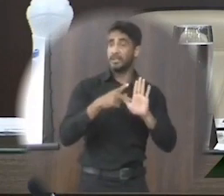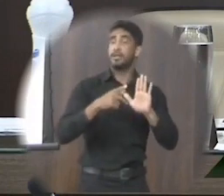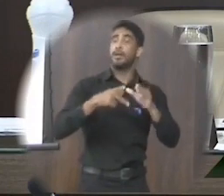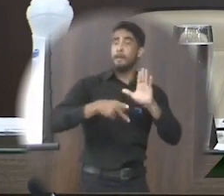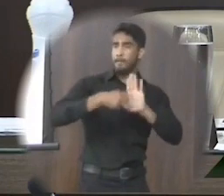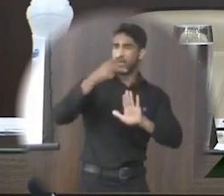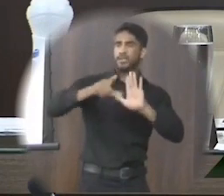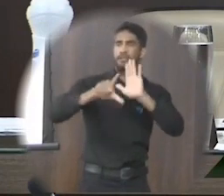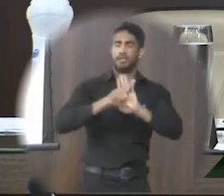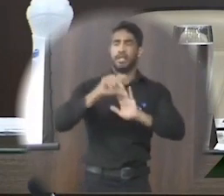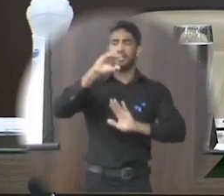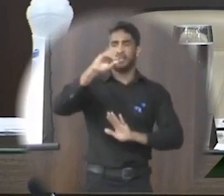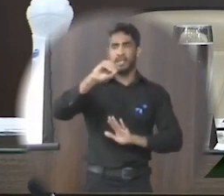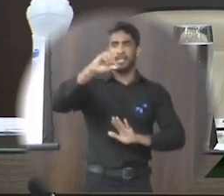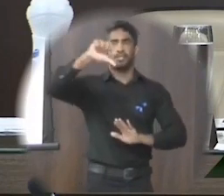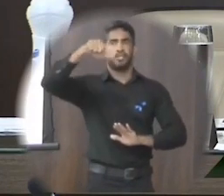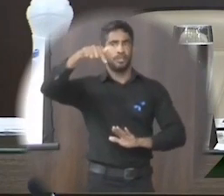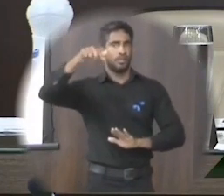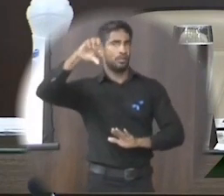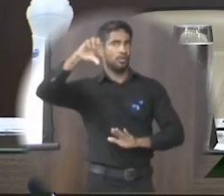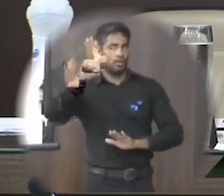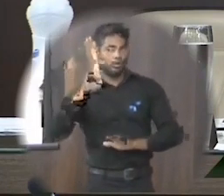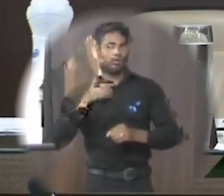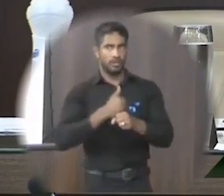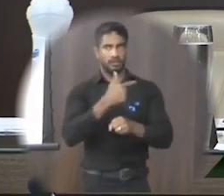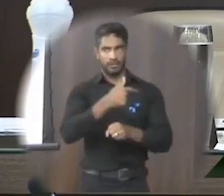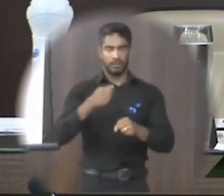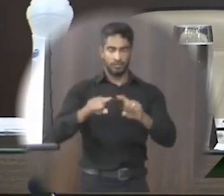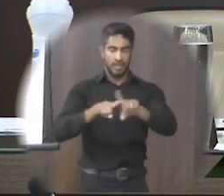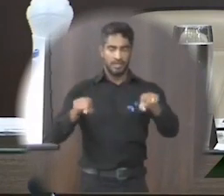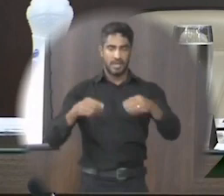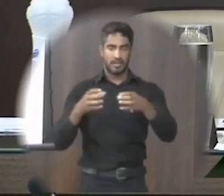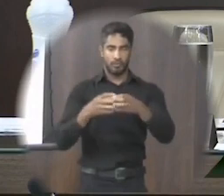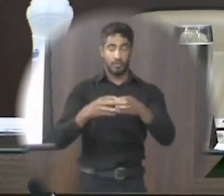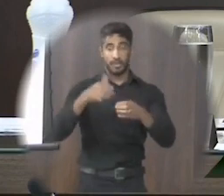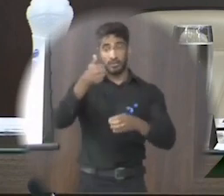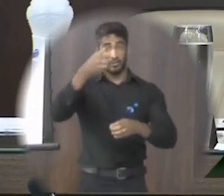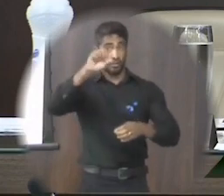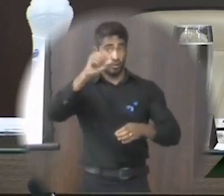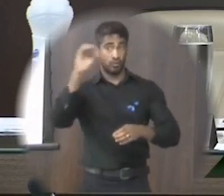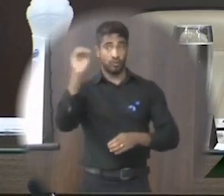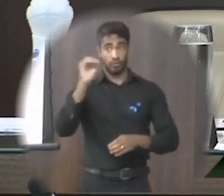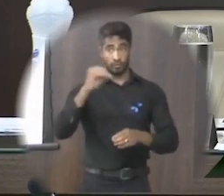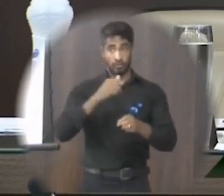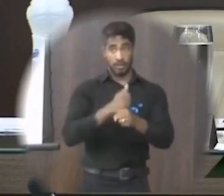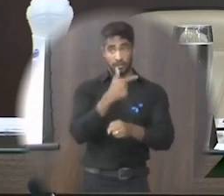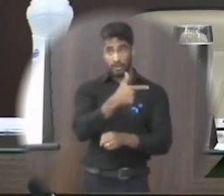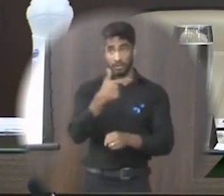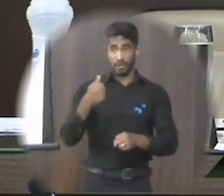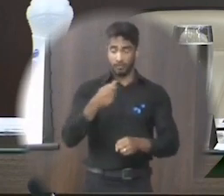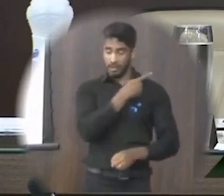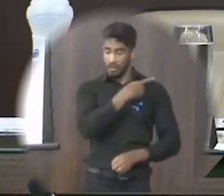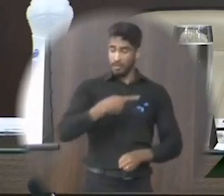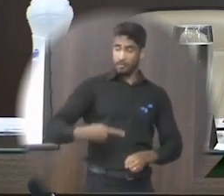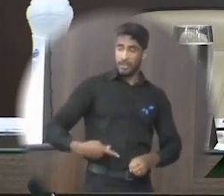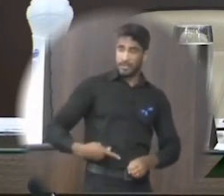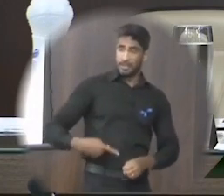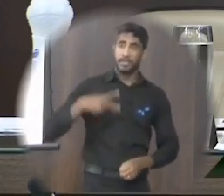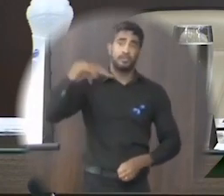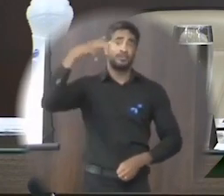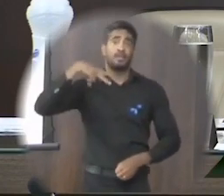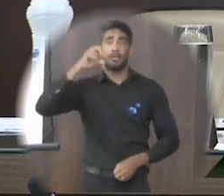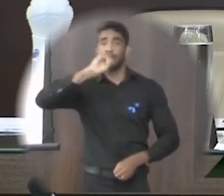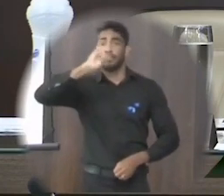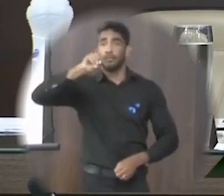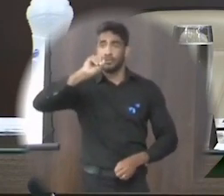lei 078-2021. Sala das comissões, 18 de outubro de 2021. Presidente, é o vereador